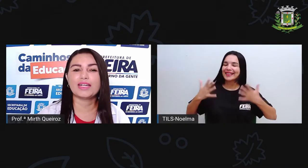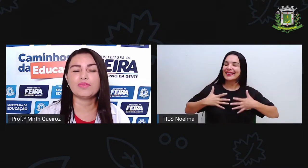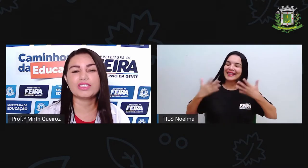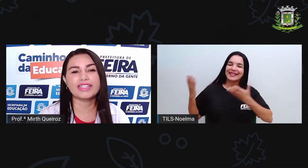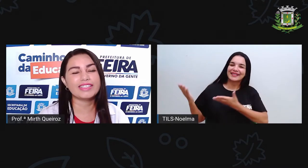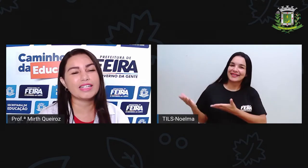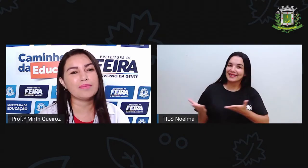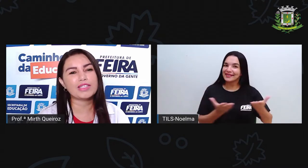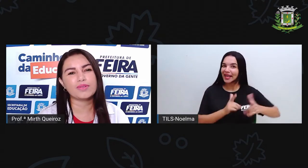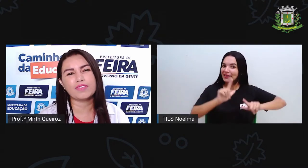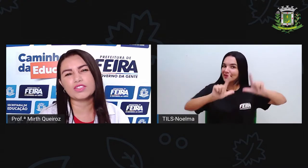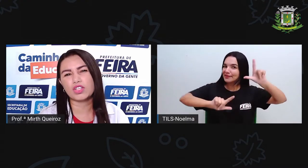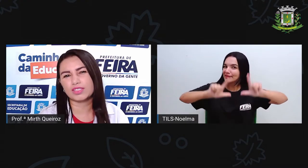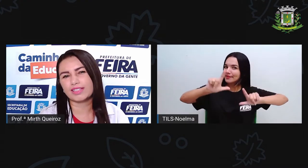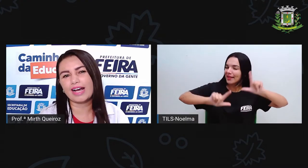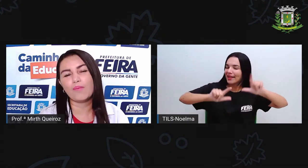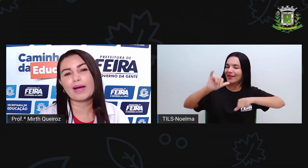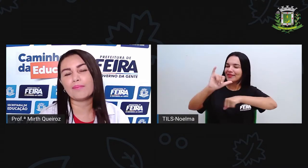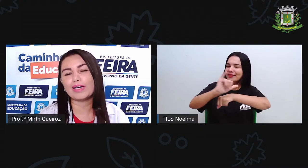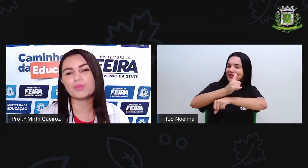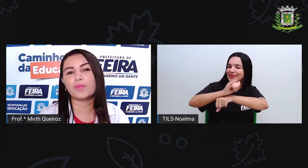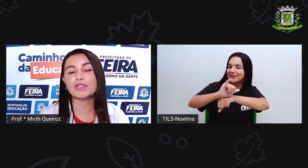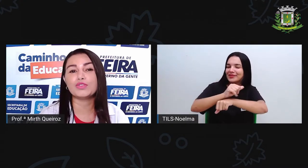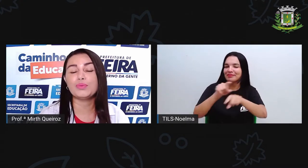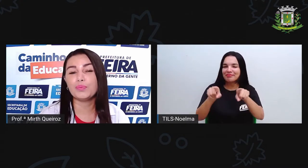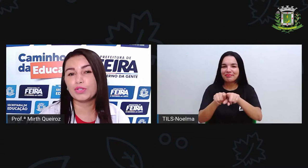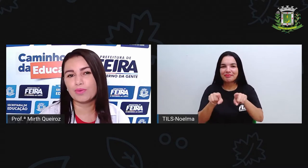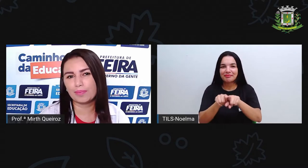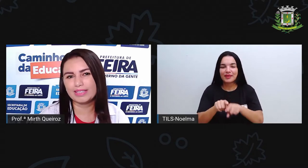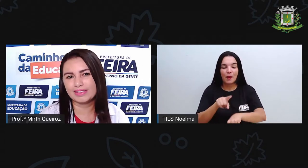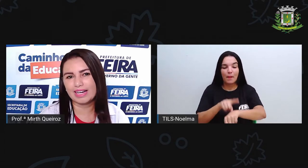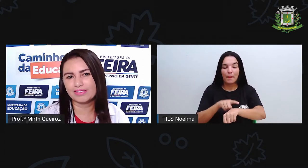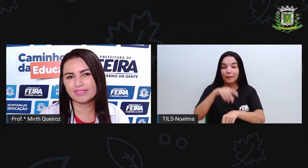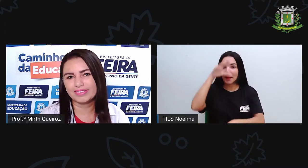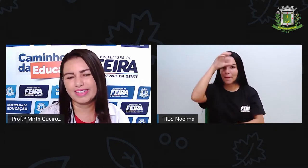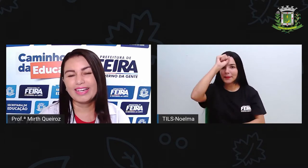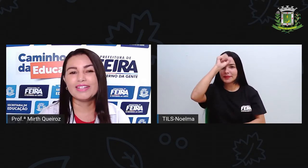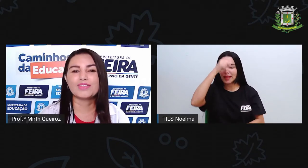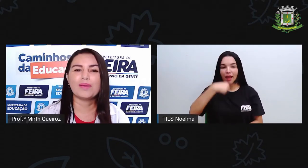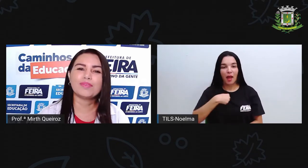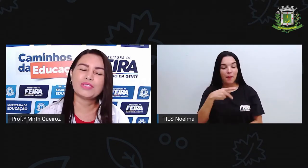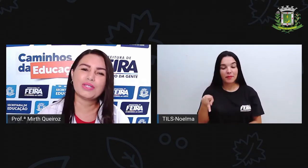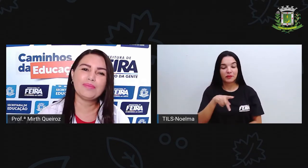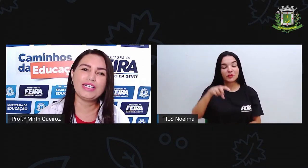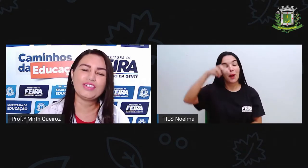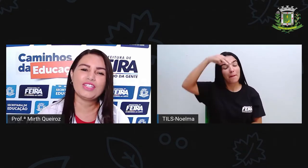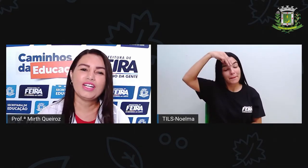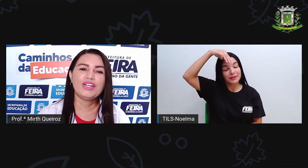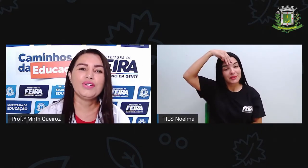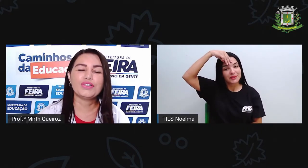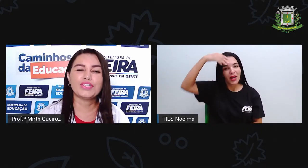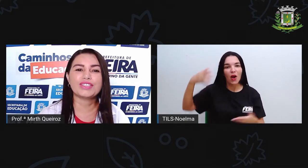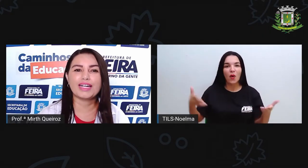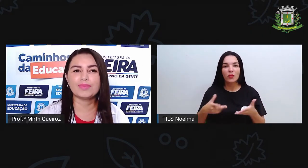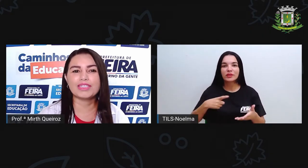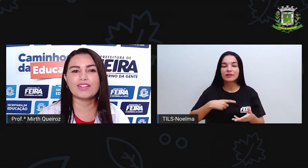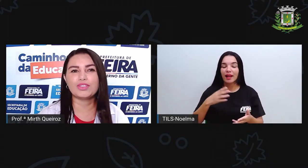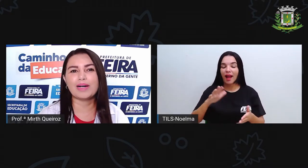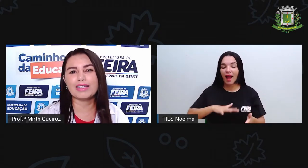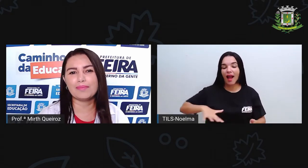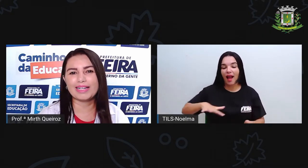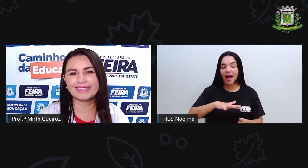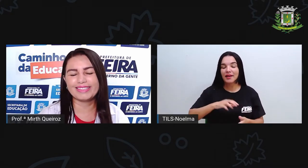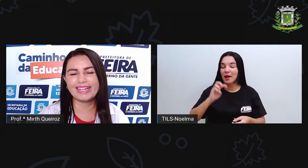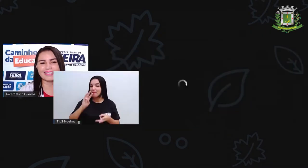que a gente já sabe vocês aqui mais uma vez o nosso canal para mais momento de muito aprendizado eu sou a professora mente e hoje nós